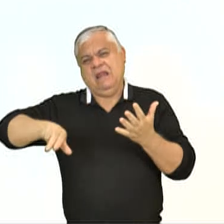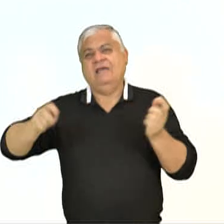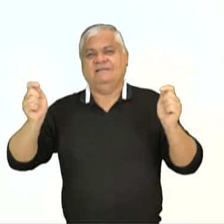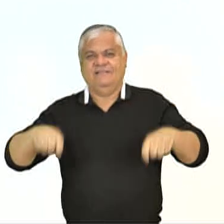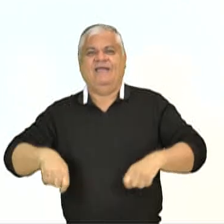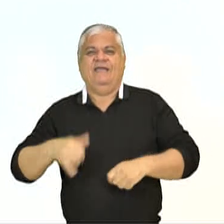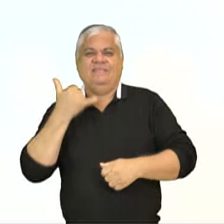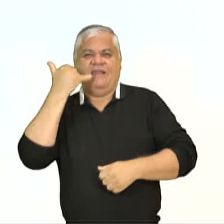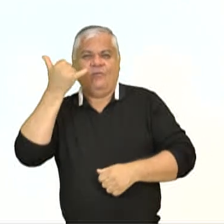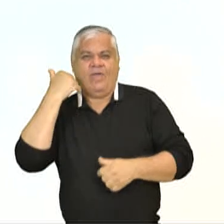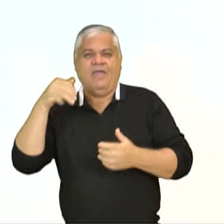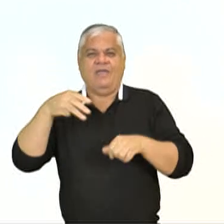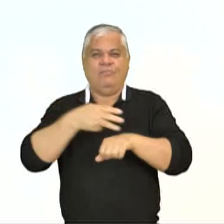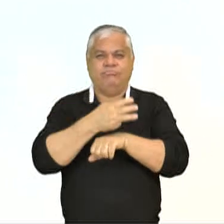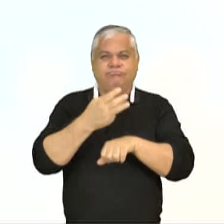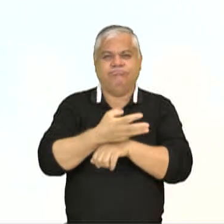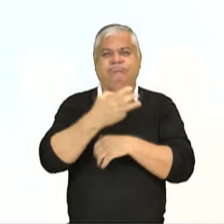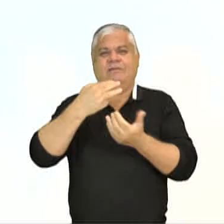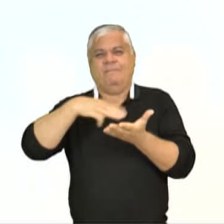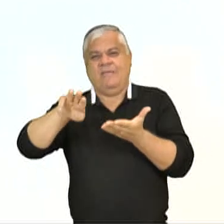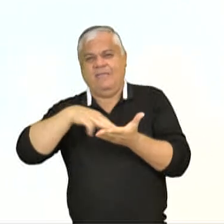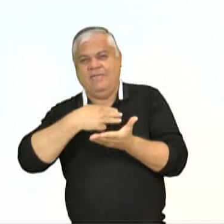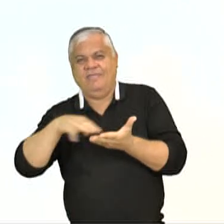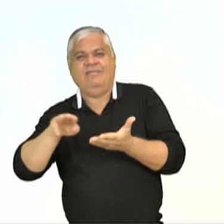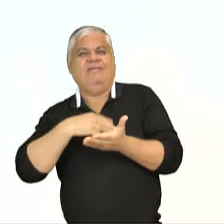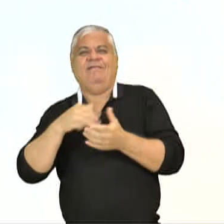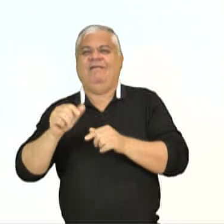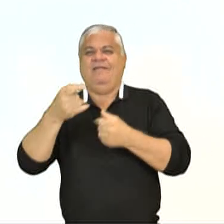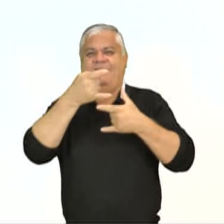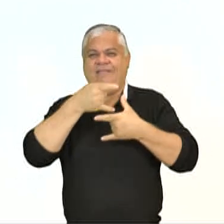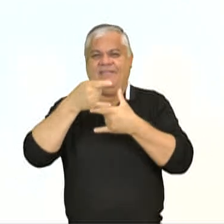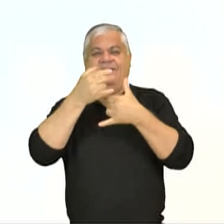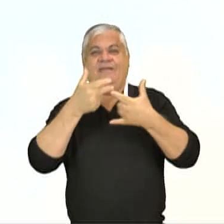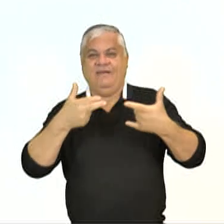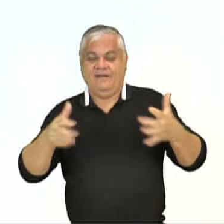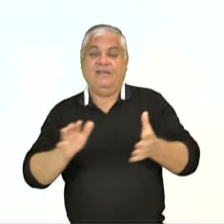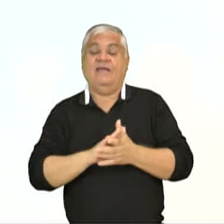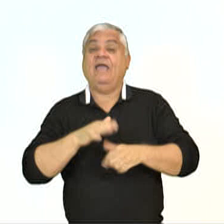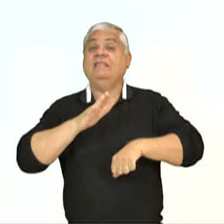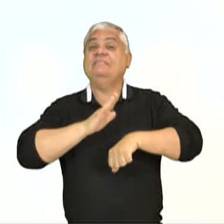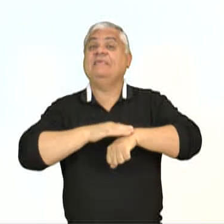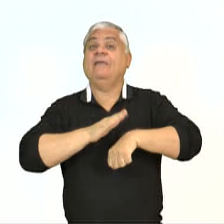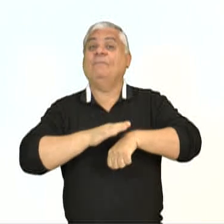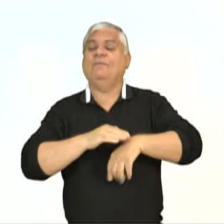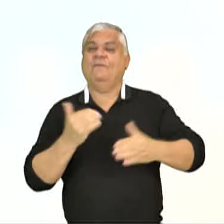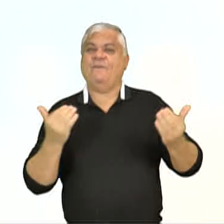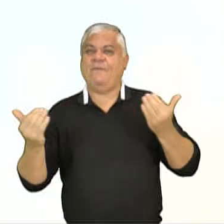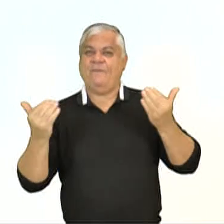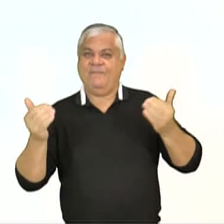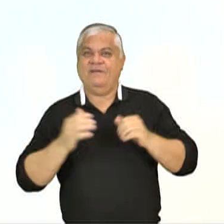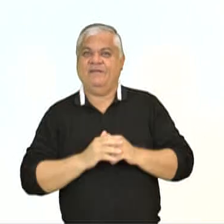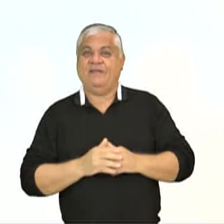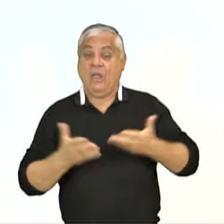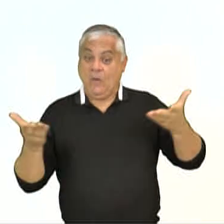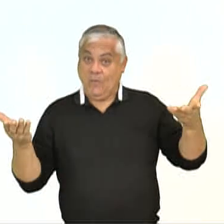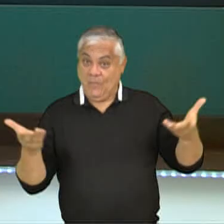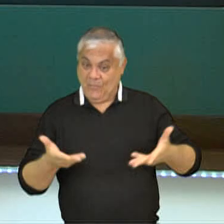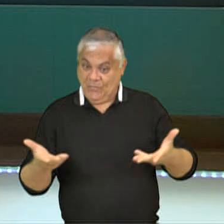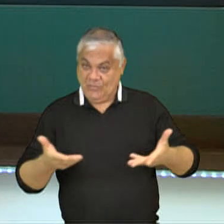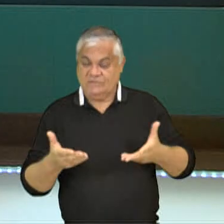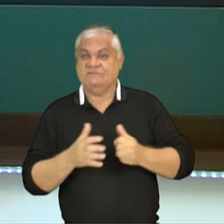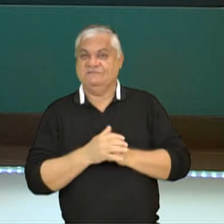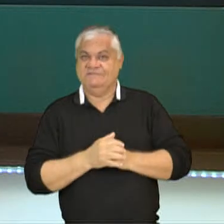né, antigamente, no passado, temos aqui uma relação de tempo sendo comparada, né? Hoje,